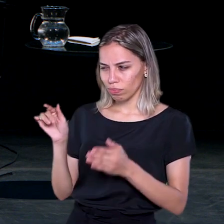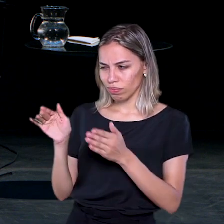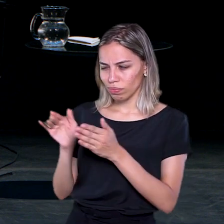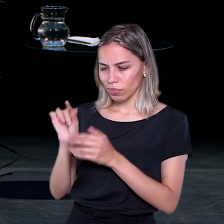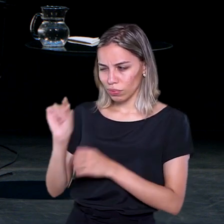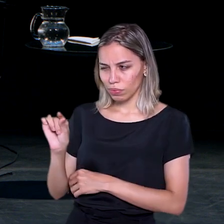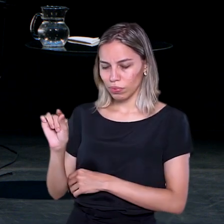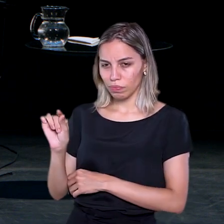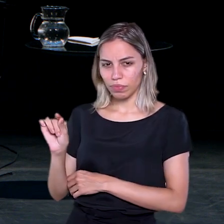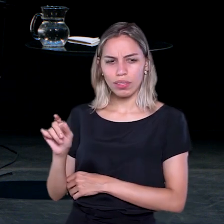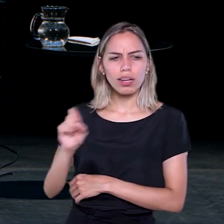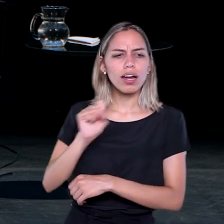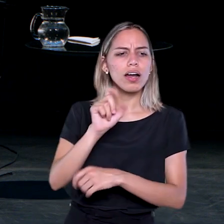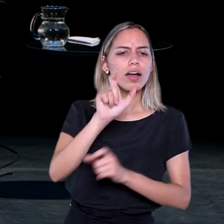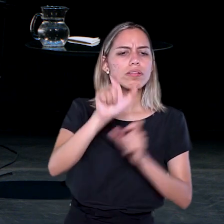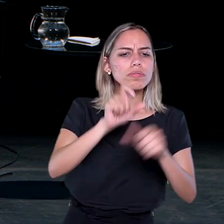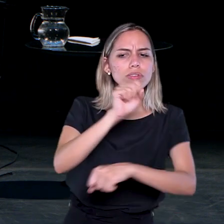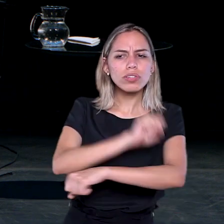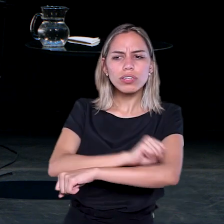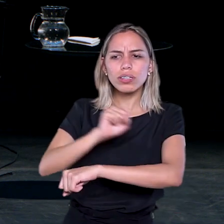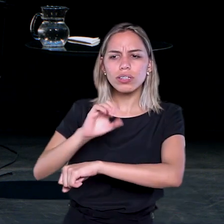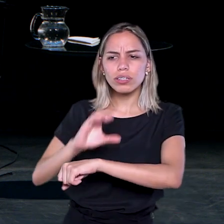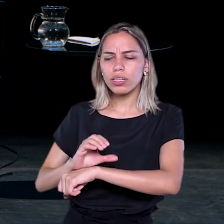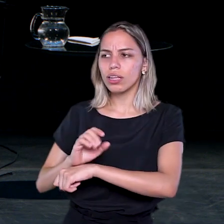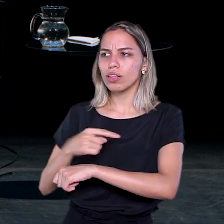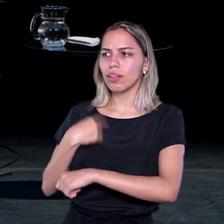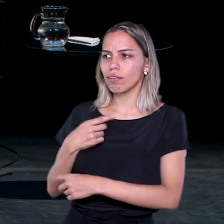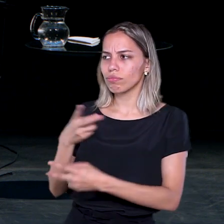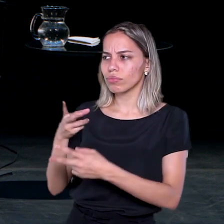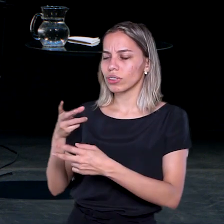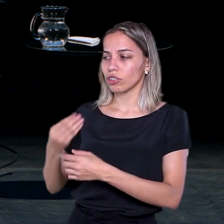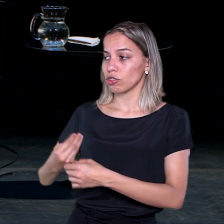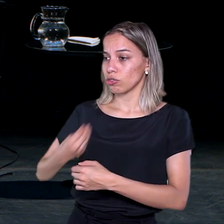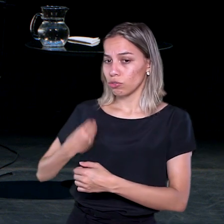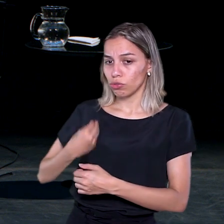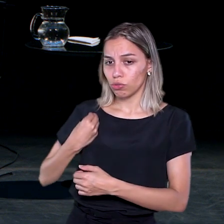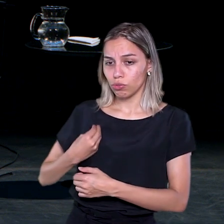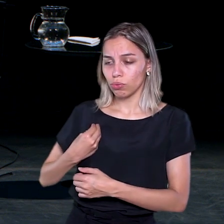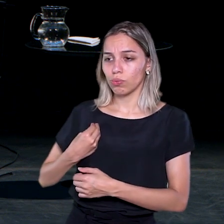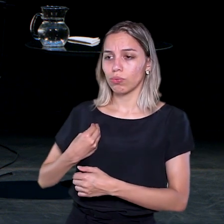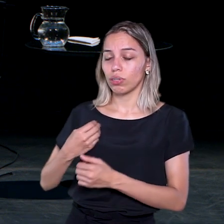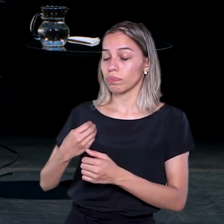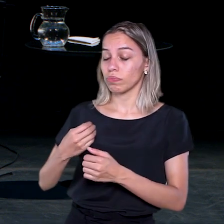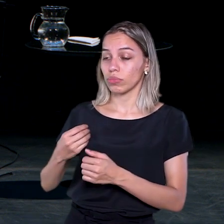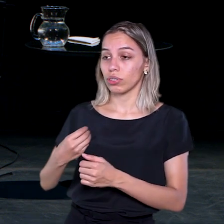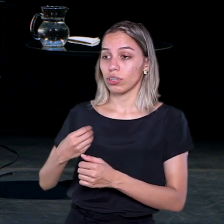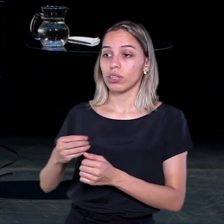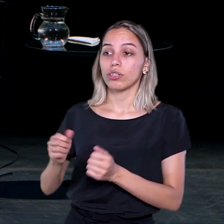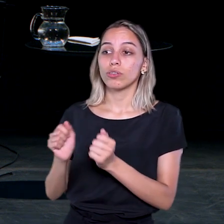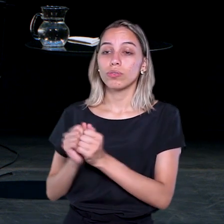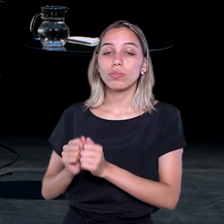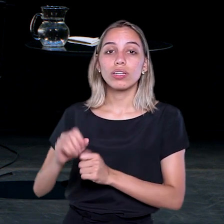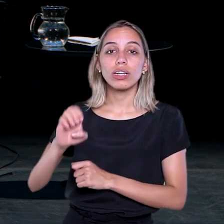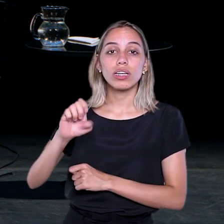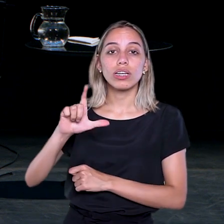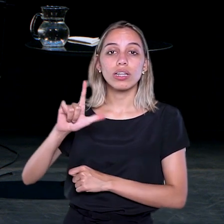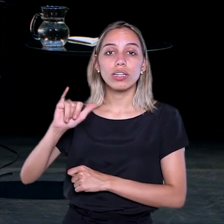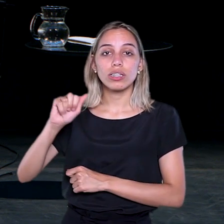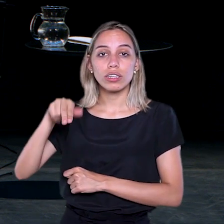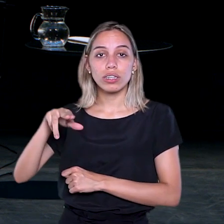dizer um pouco para o pessoal do SESC, que está aqui comigo, que a gente acompanhou a Eliane Alves Cruz aqui nesse